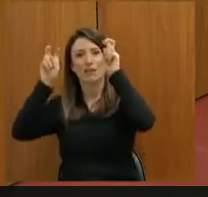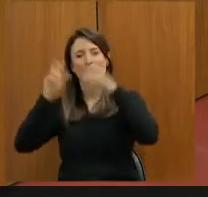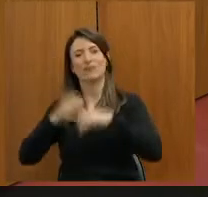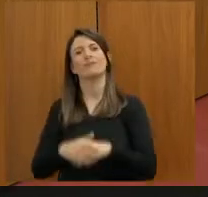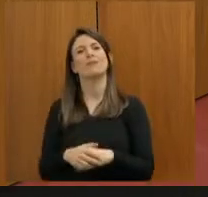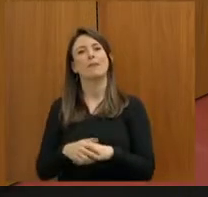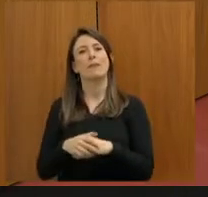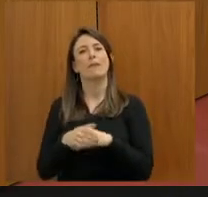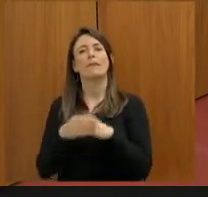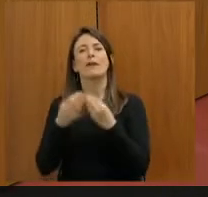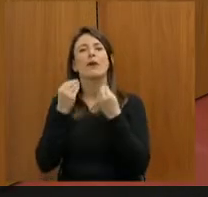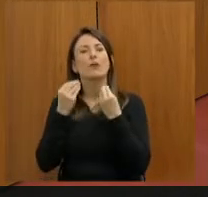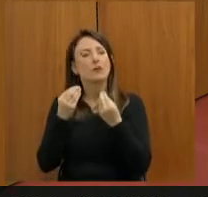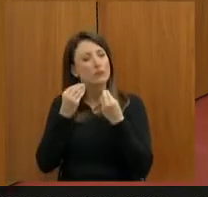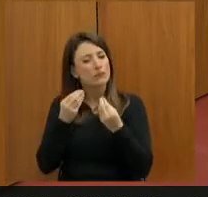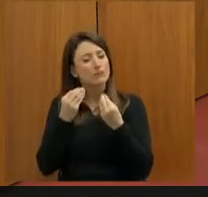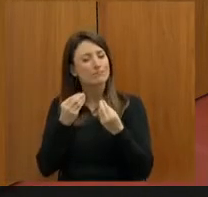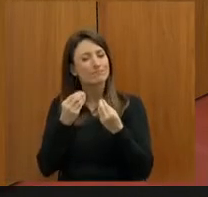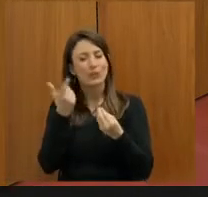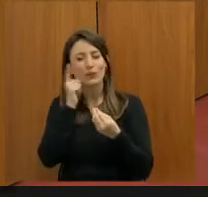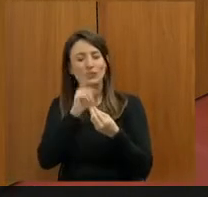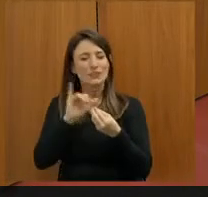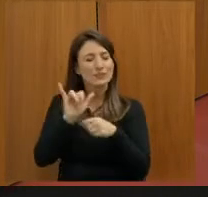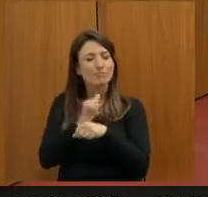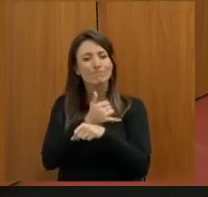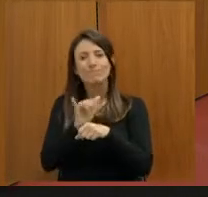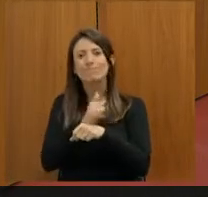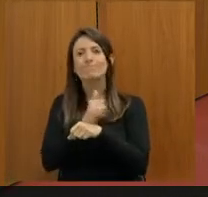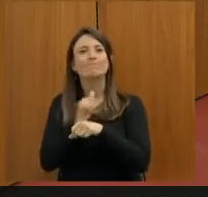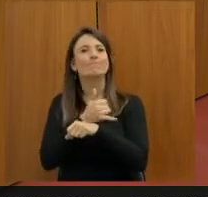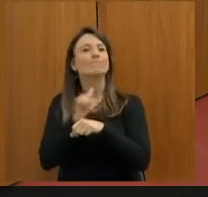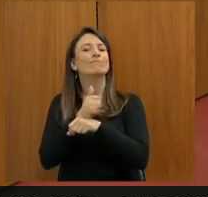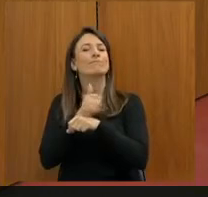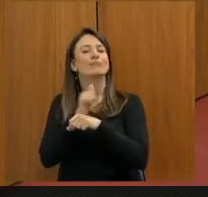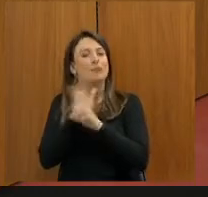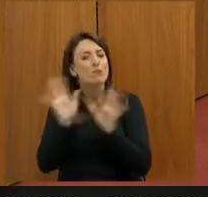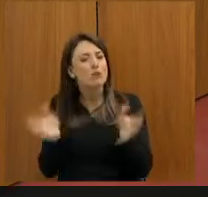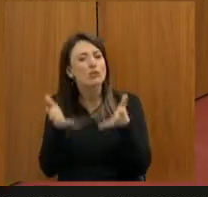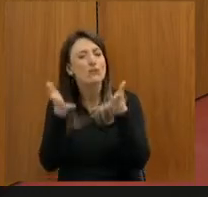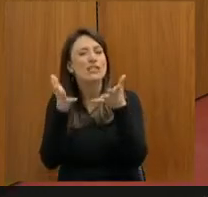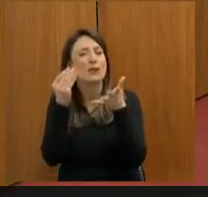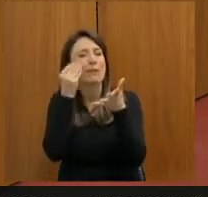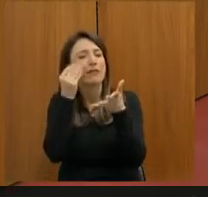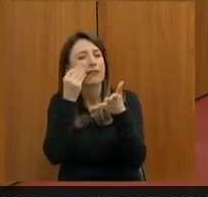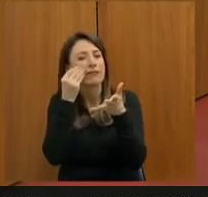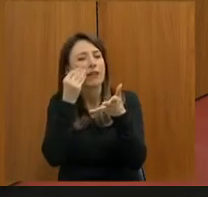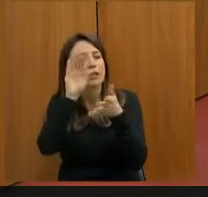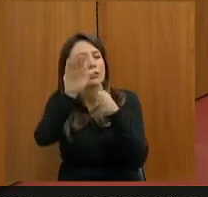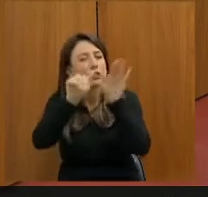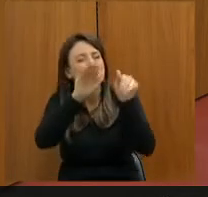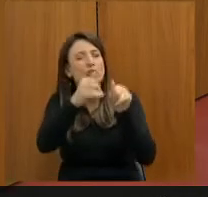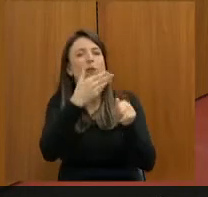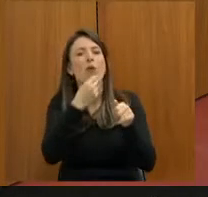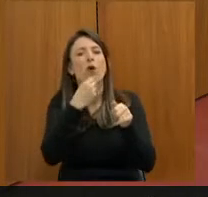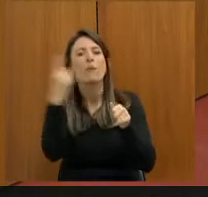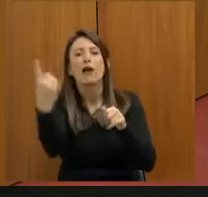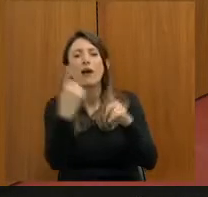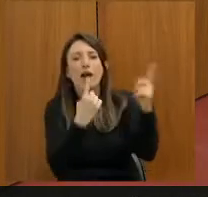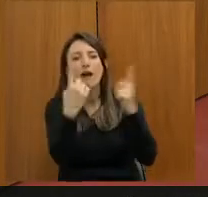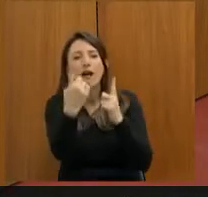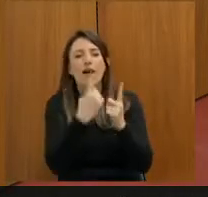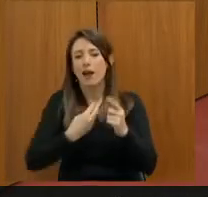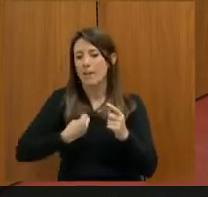trazer uma motivação como trazer um os homens para esse debate sem que